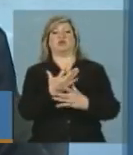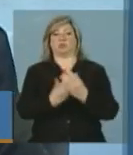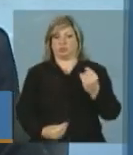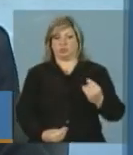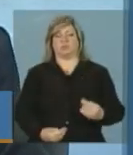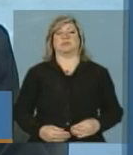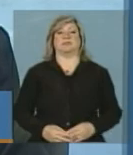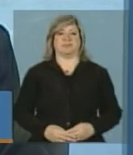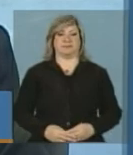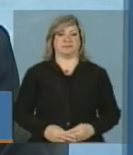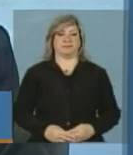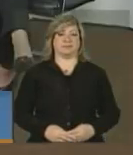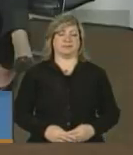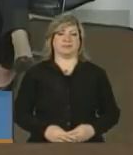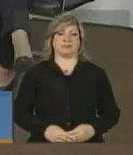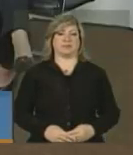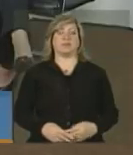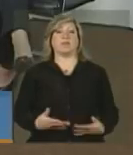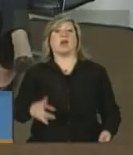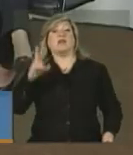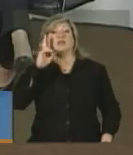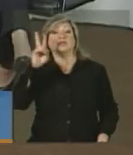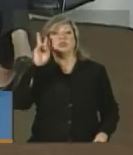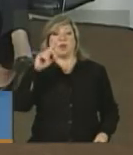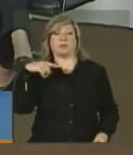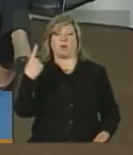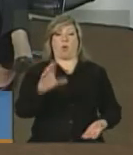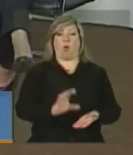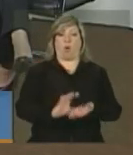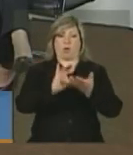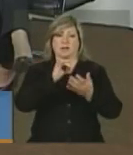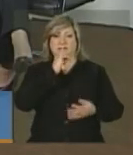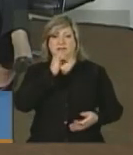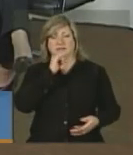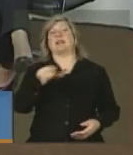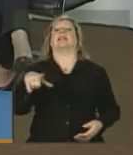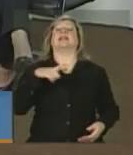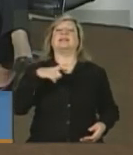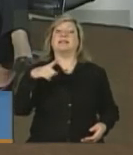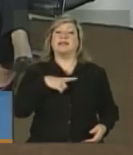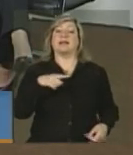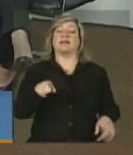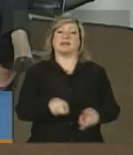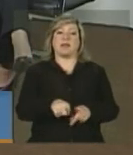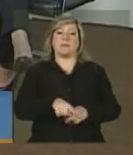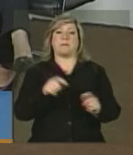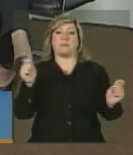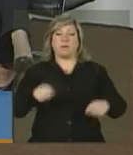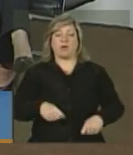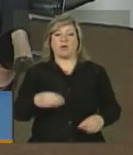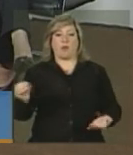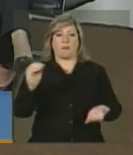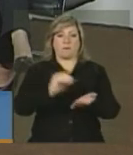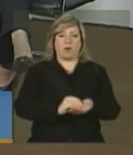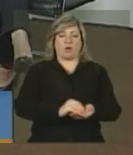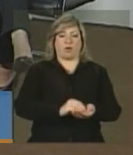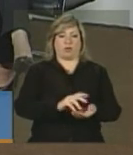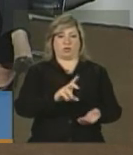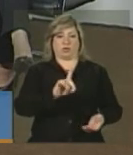do censo. E no caso dos conselheiros, ele tem a opção também de colocar um